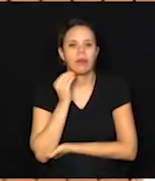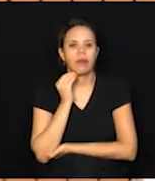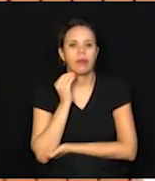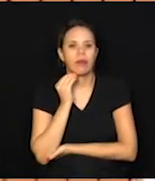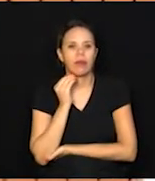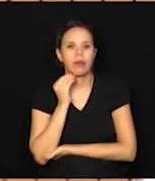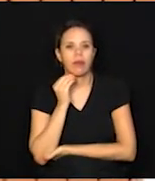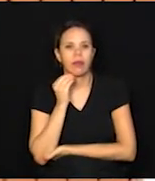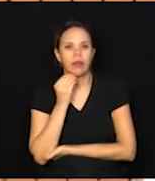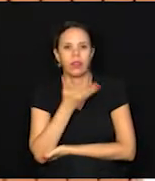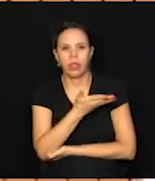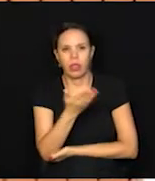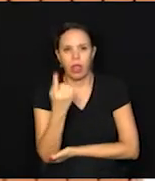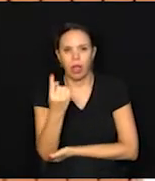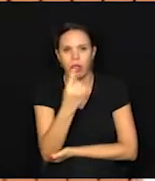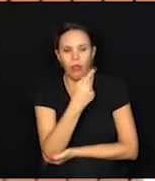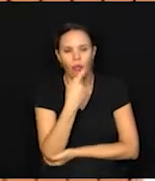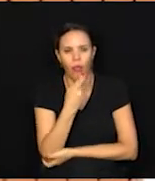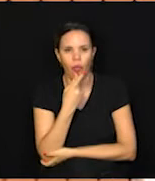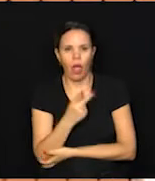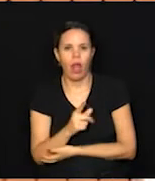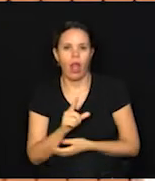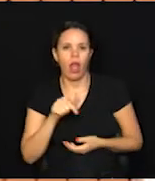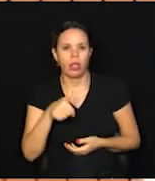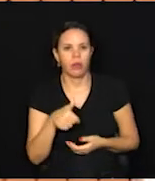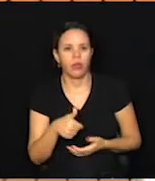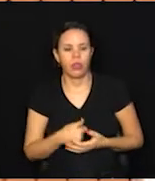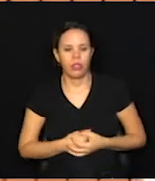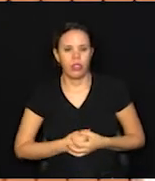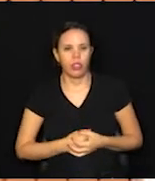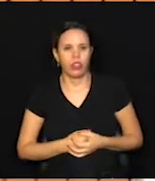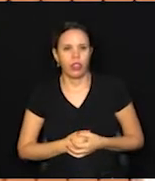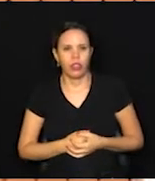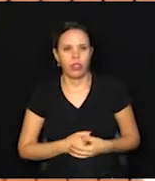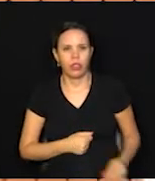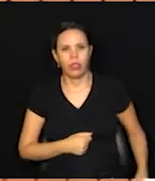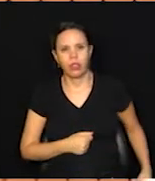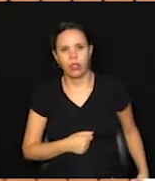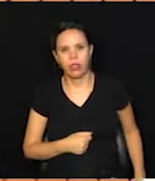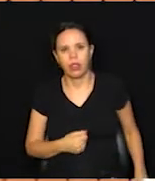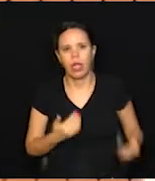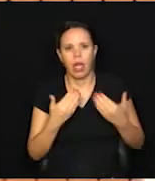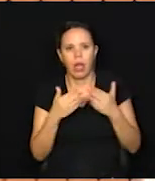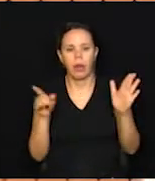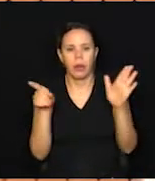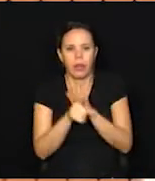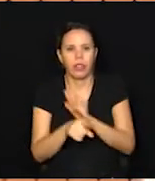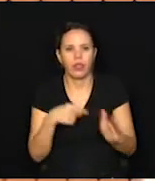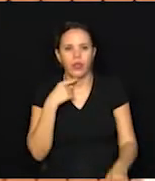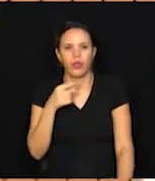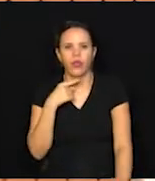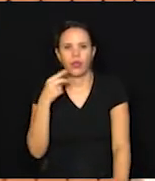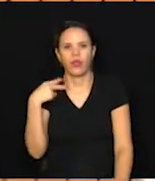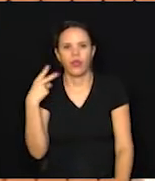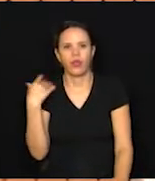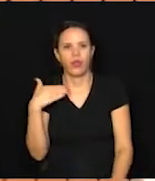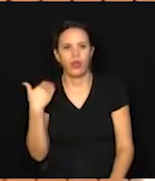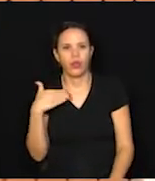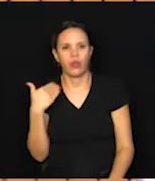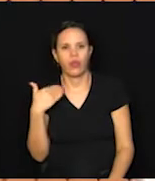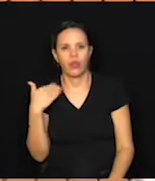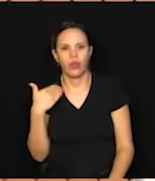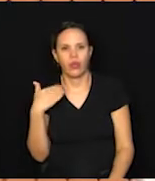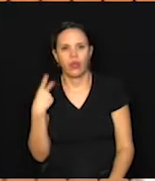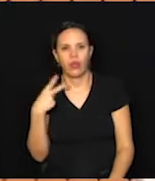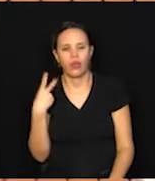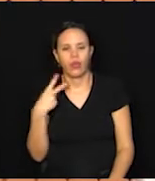de senhores falarem e aí a gente já, em seguida, já abre as perguntas, a vereadora Mariana, o